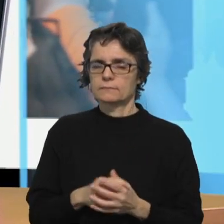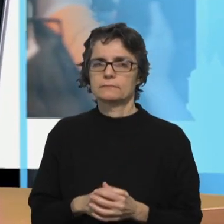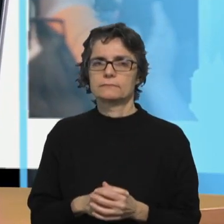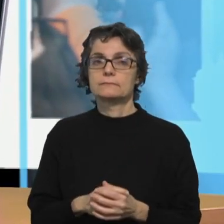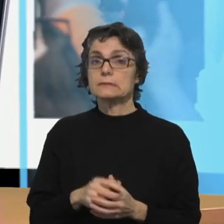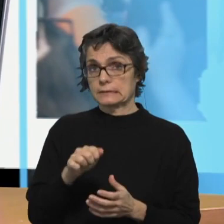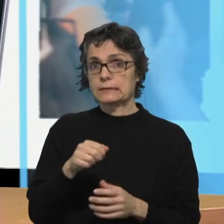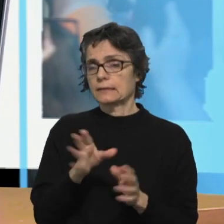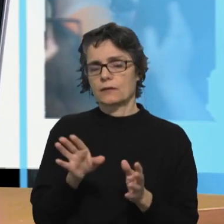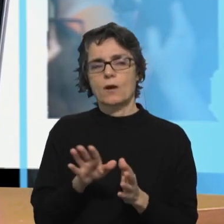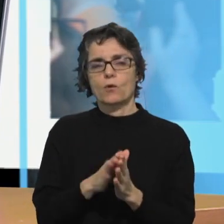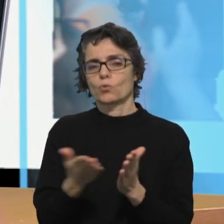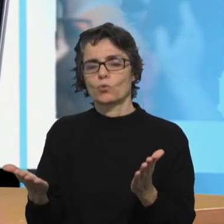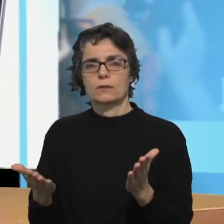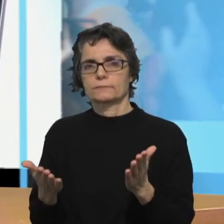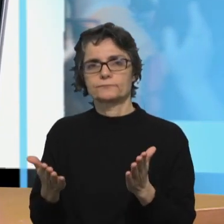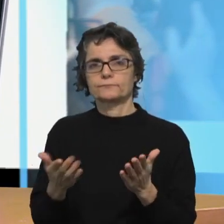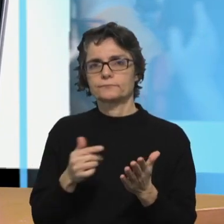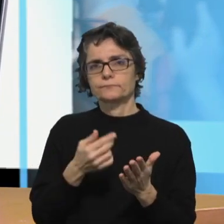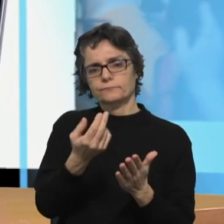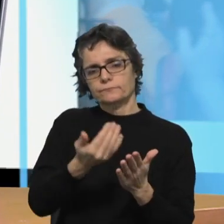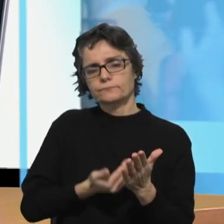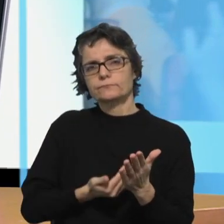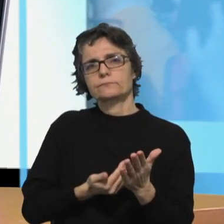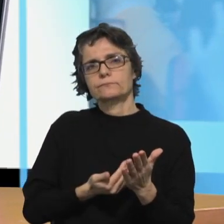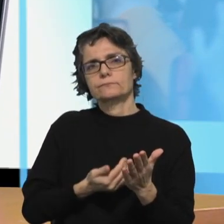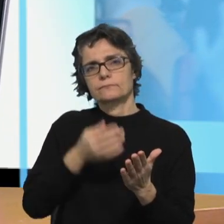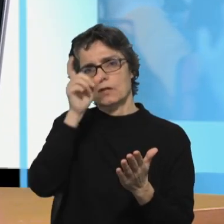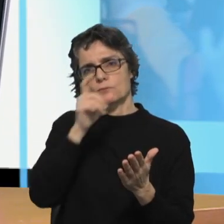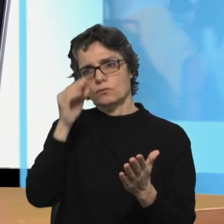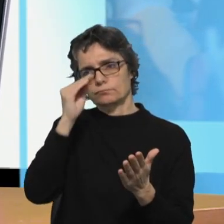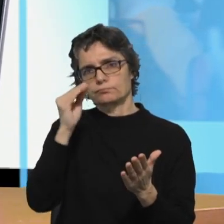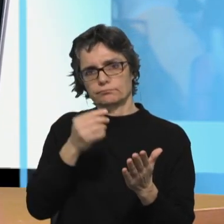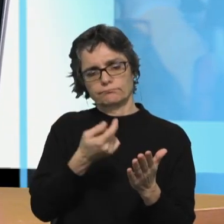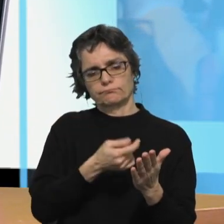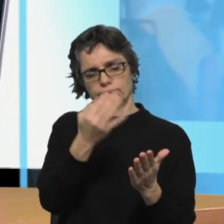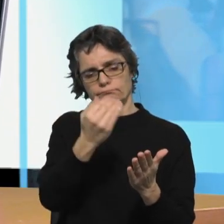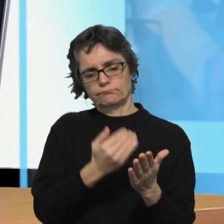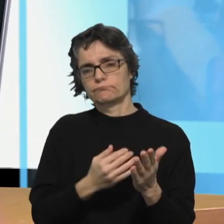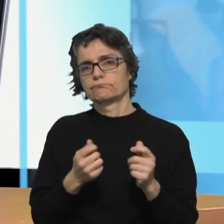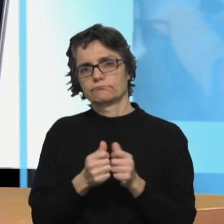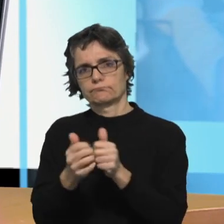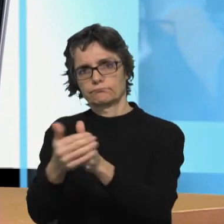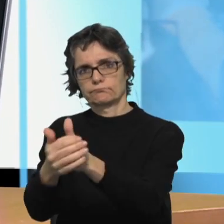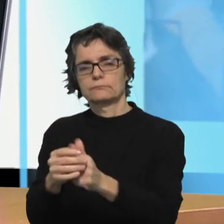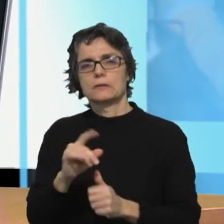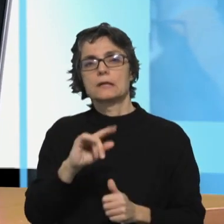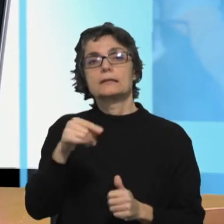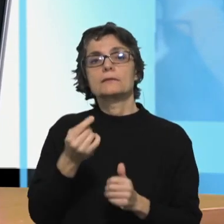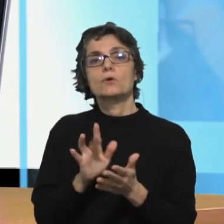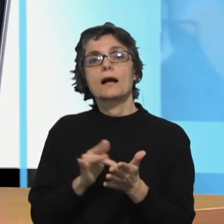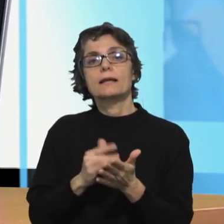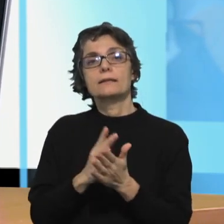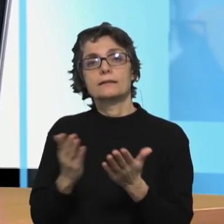guia do catequista, isto é, um conjunto de indicações para que o catequista possa implementar com o seu grupo. E depois temos o livro do catequizando, aquilo que se chamava um